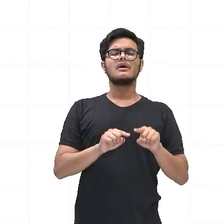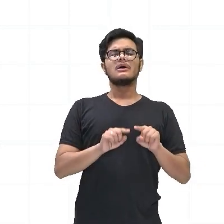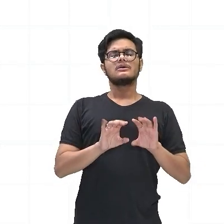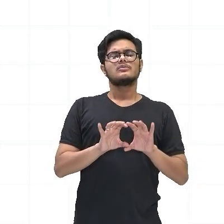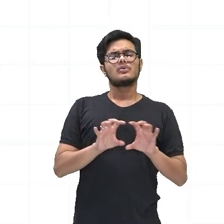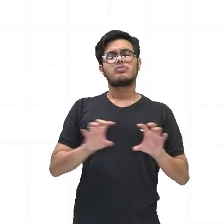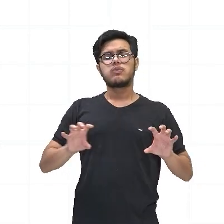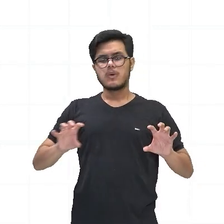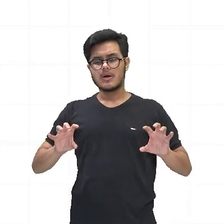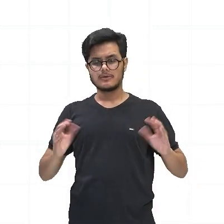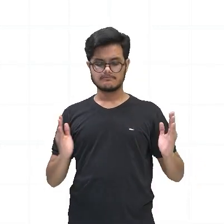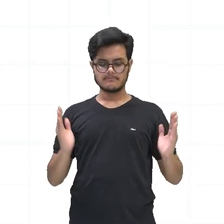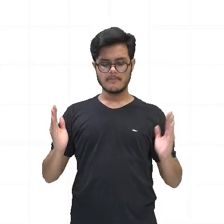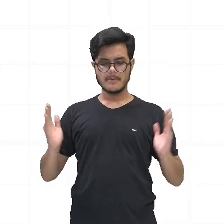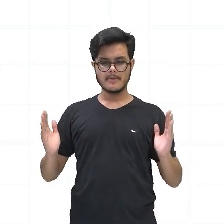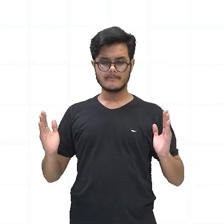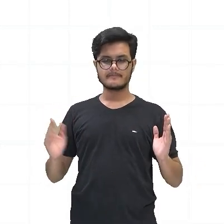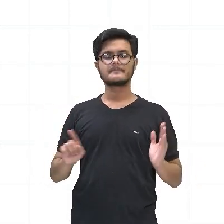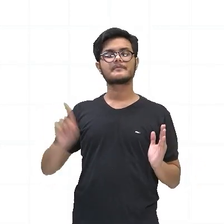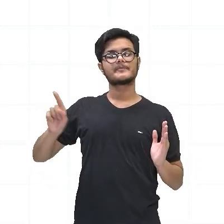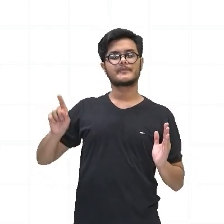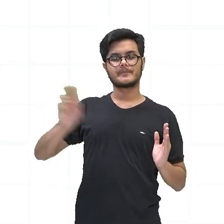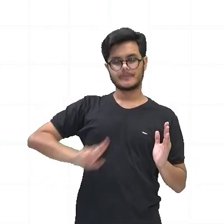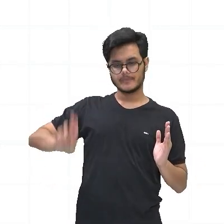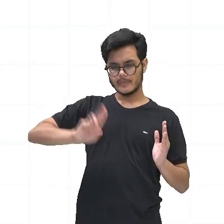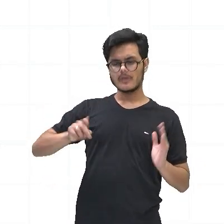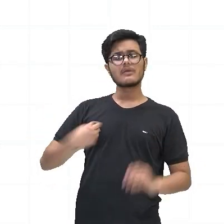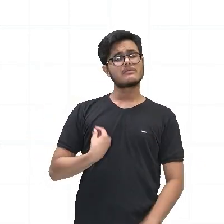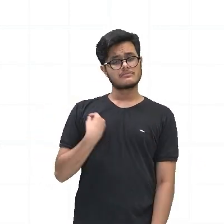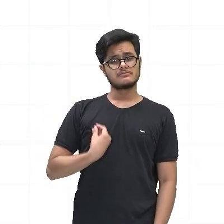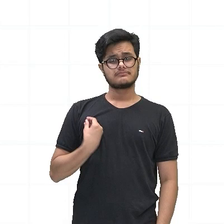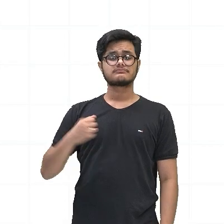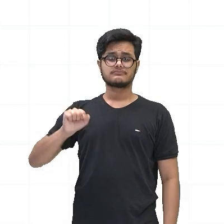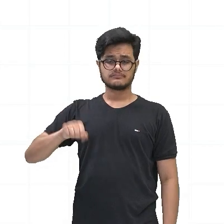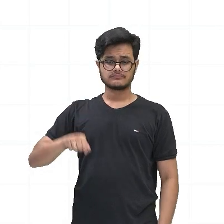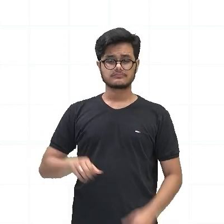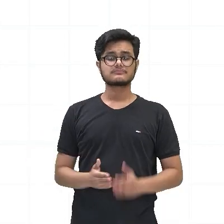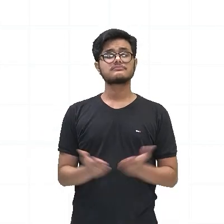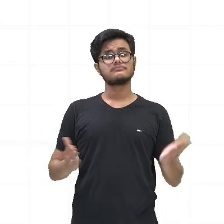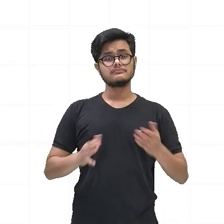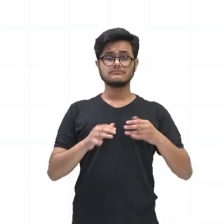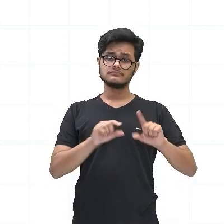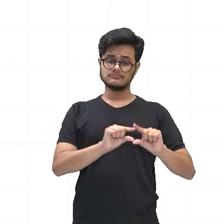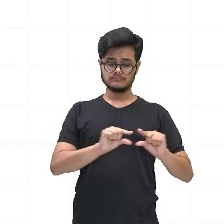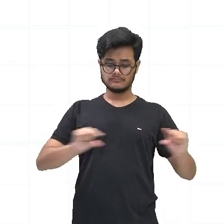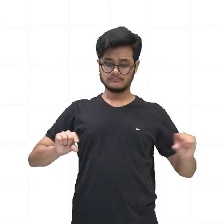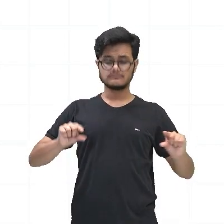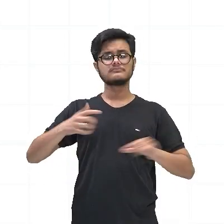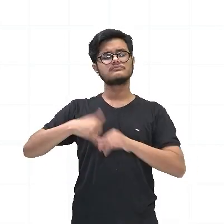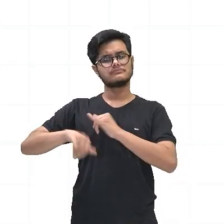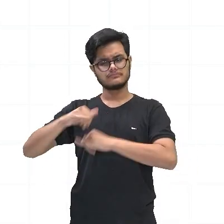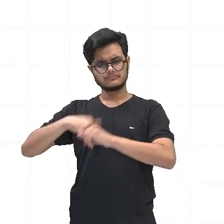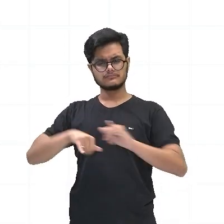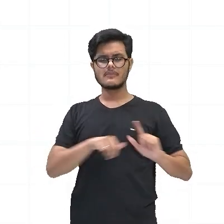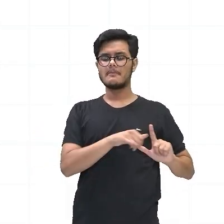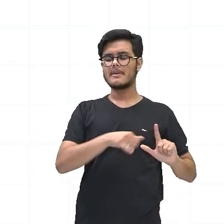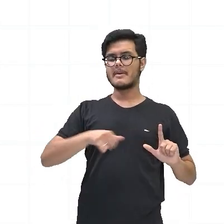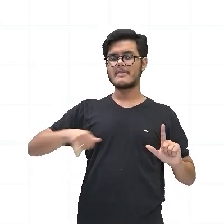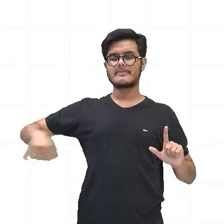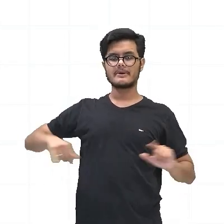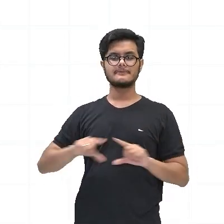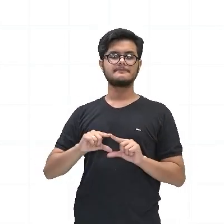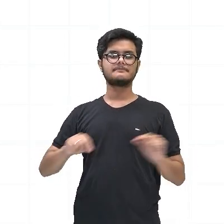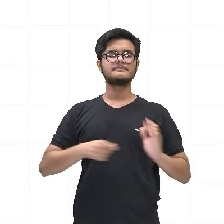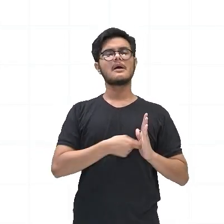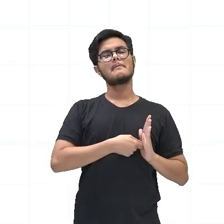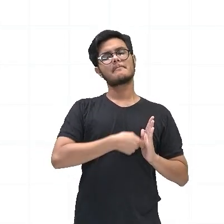vai ser aí utilizado, né, no nosso cotidiano. E essa corrente elétrica vai passar pelo circuito graças à aplicação